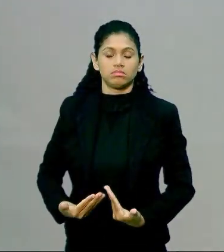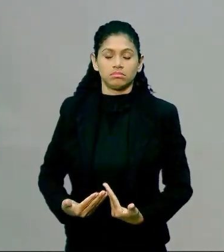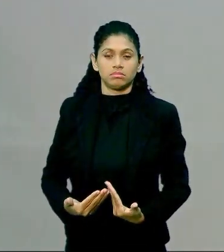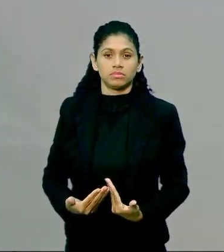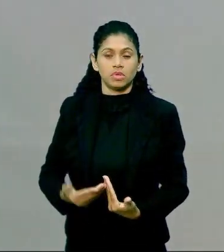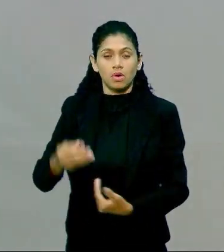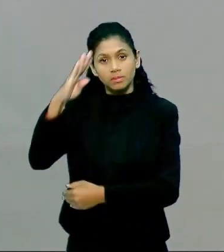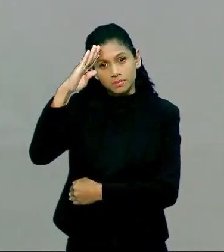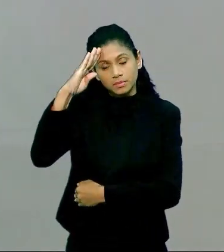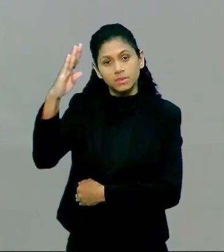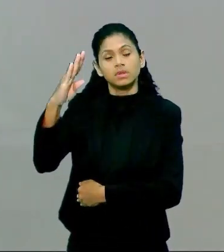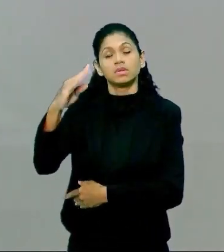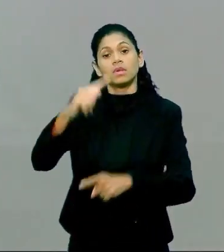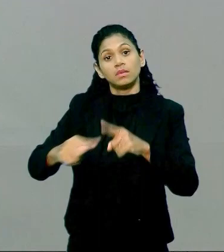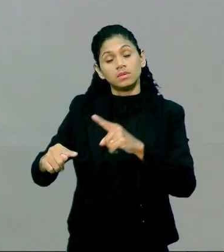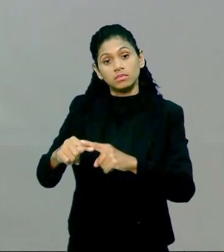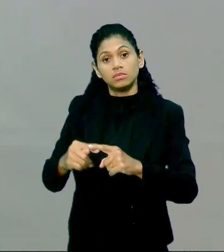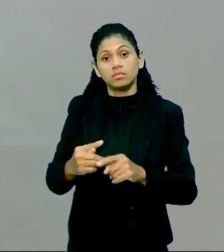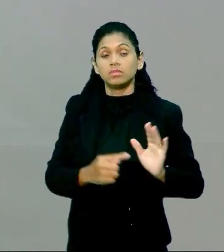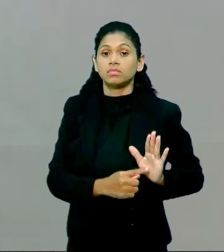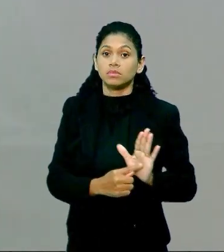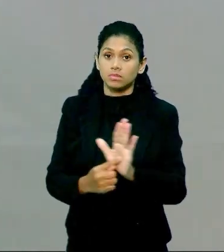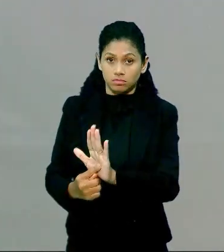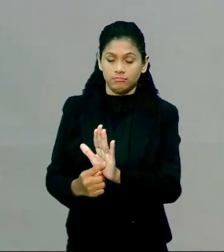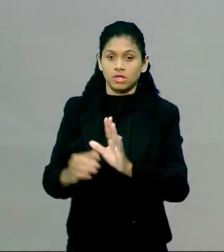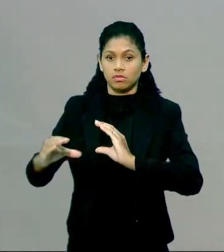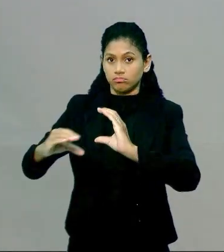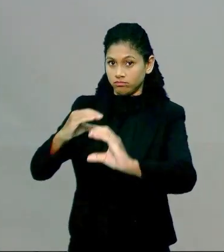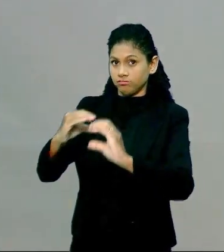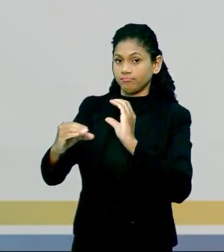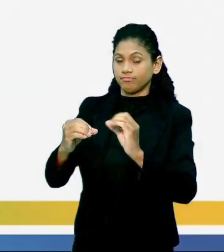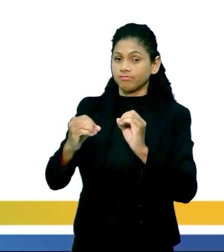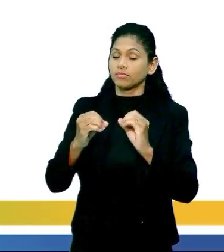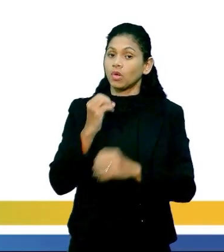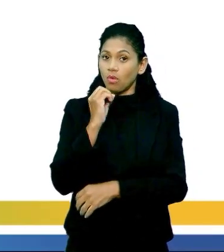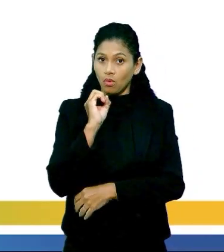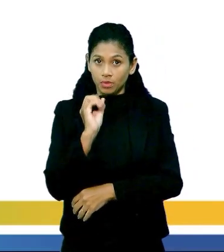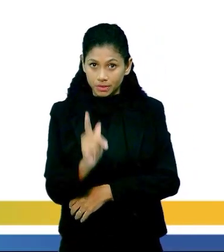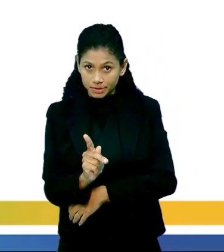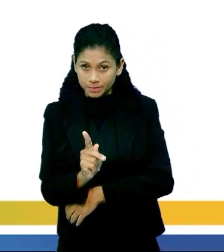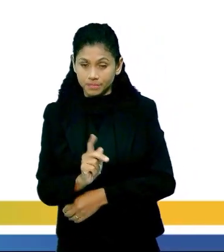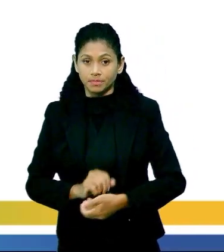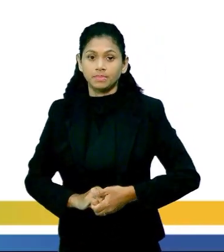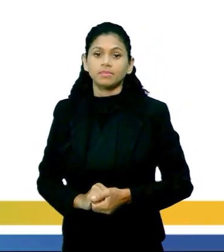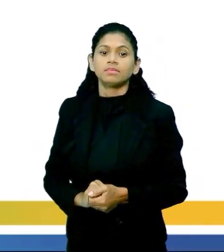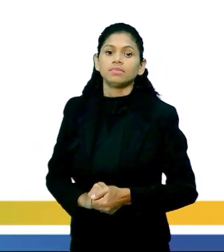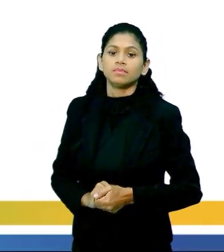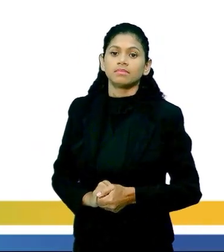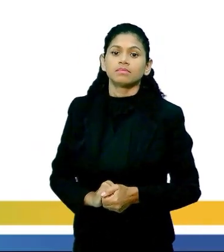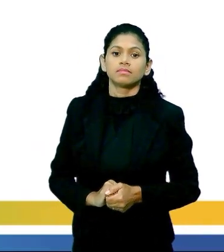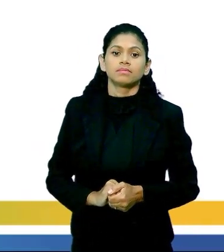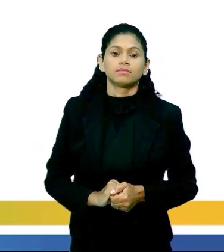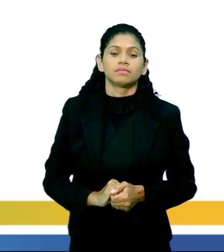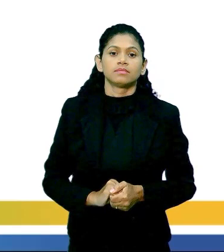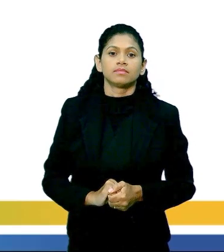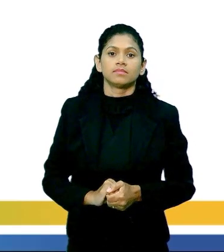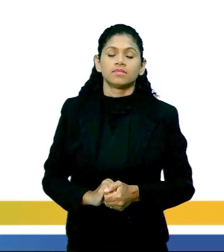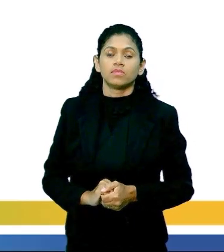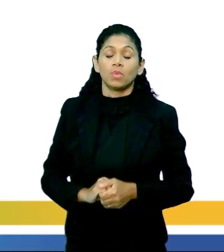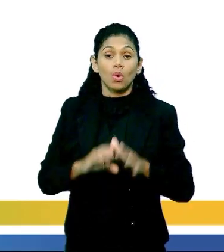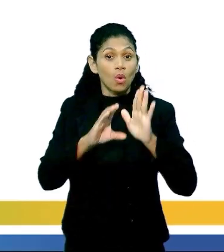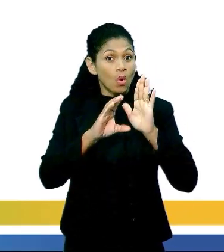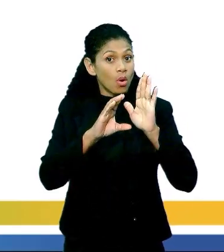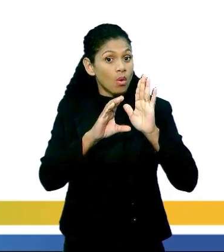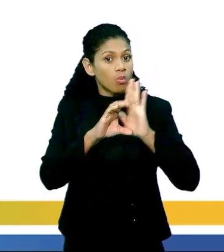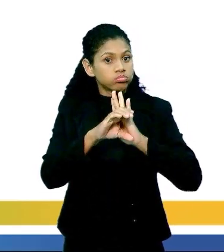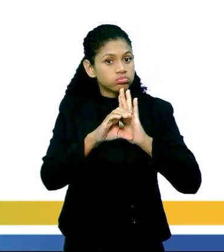das principais ferramentas para expressar essa comunicação. Tranquilo? Compreendido? A gente avança mais um pouquinho, ó. Quando a gente vai